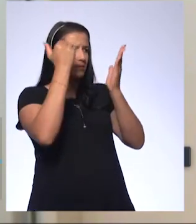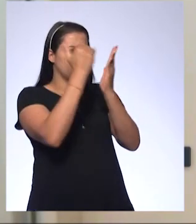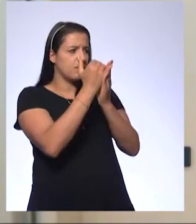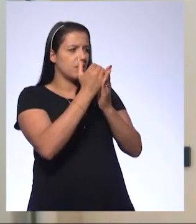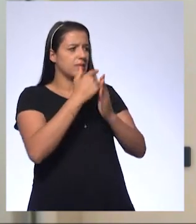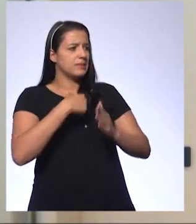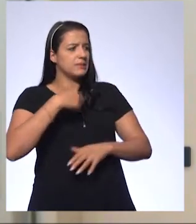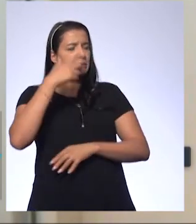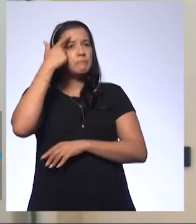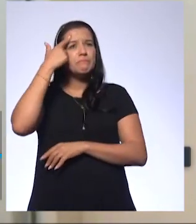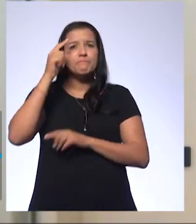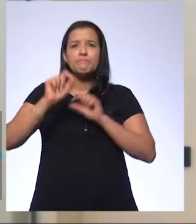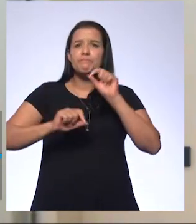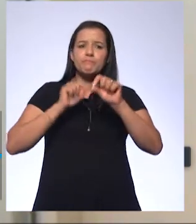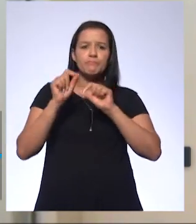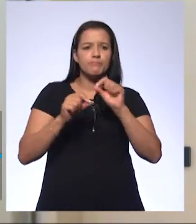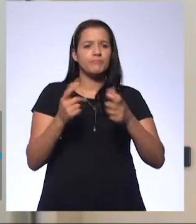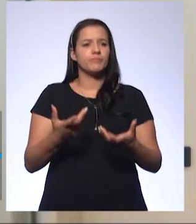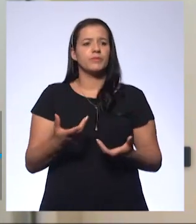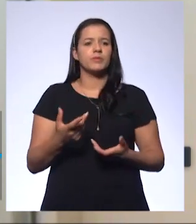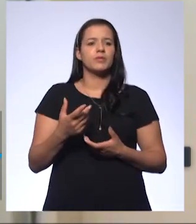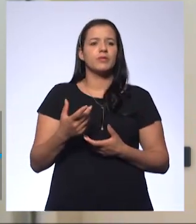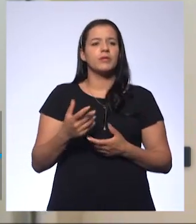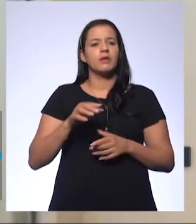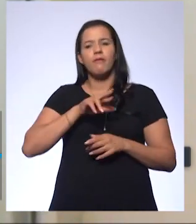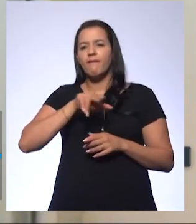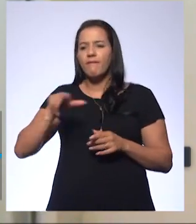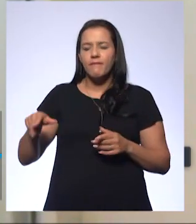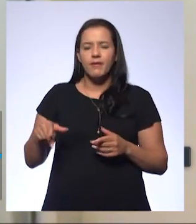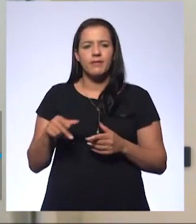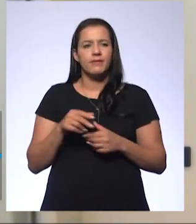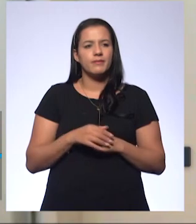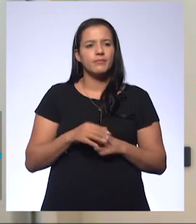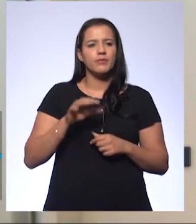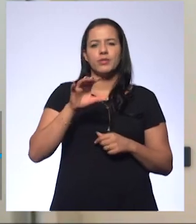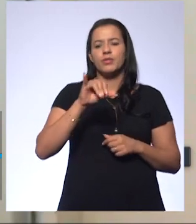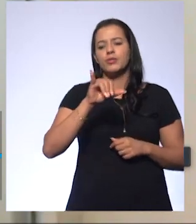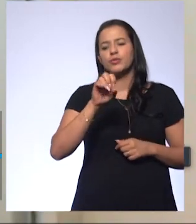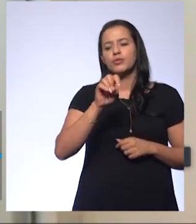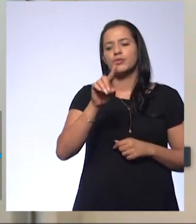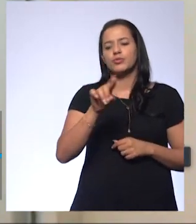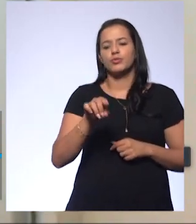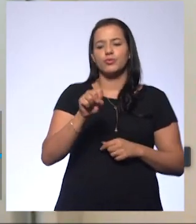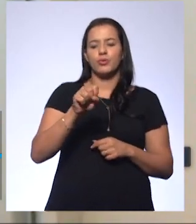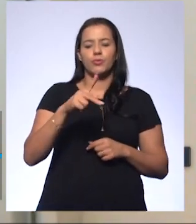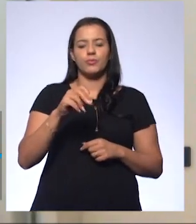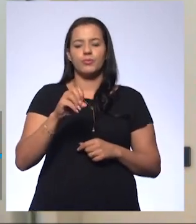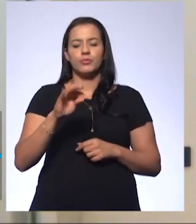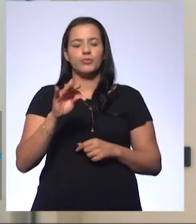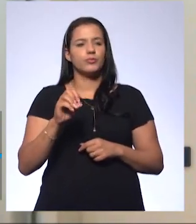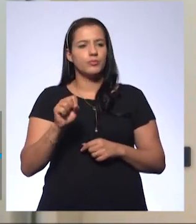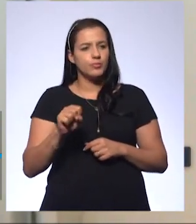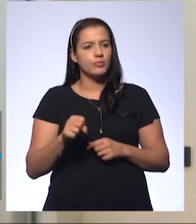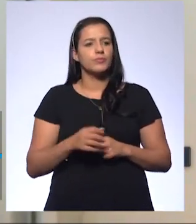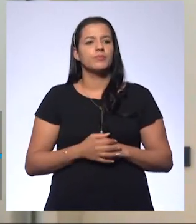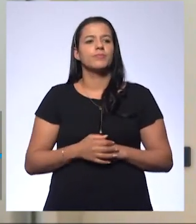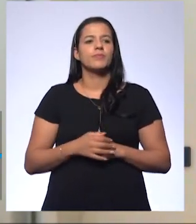A. Isso aí, todo mundo acertou essa questão. Muito bom. Esse é um tipo de exercício simples. Às vezes